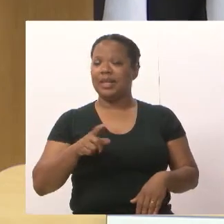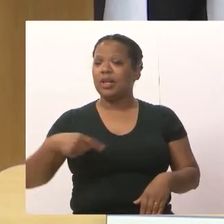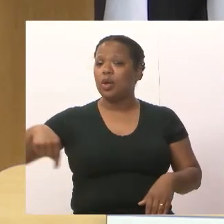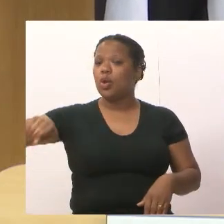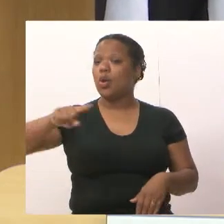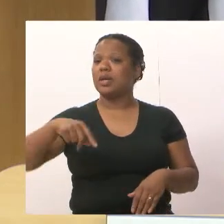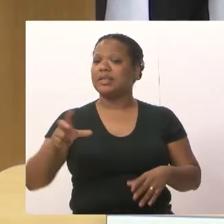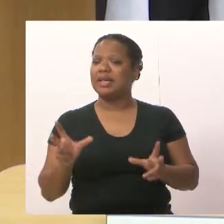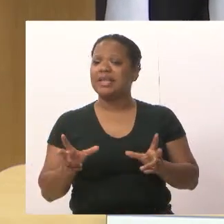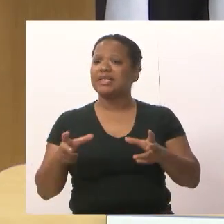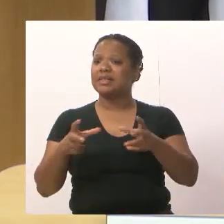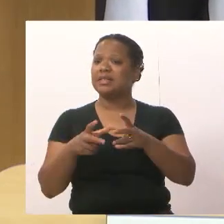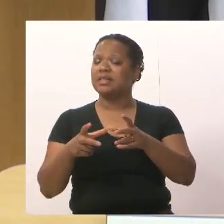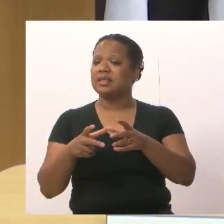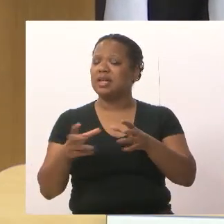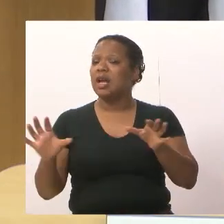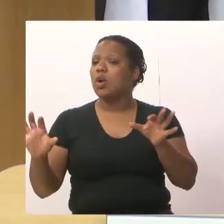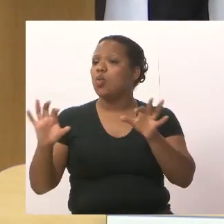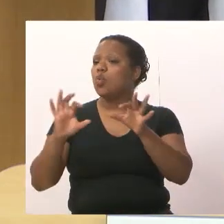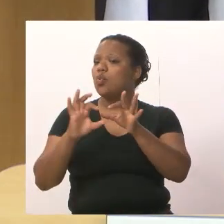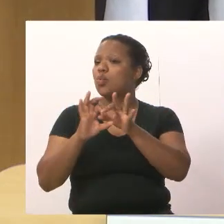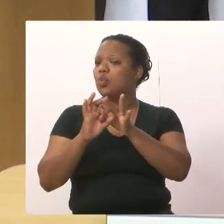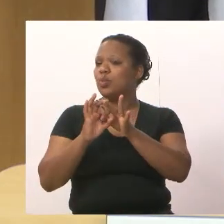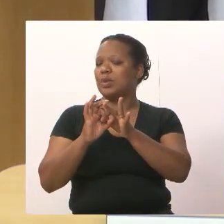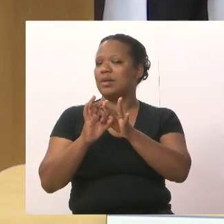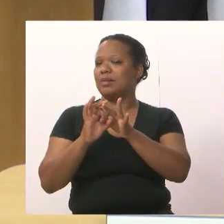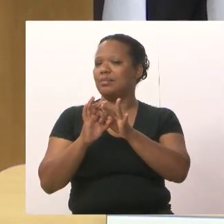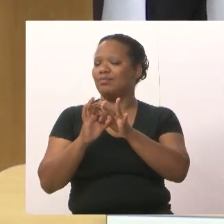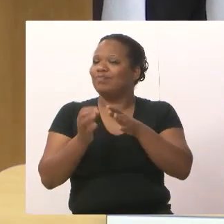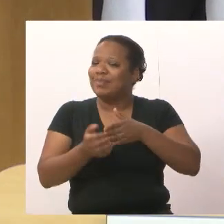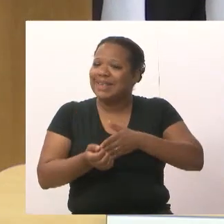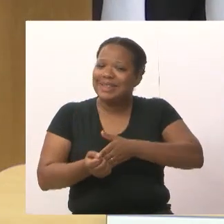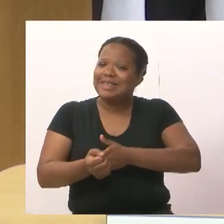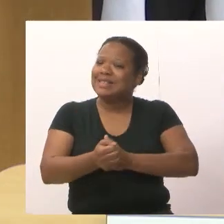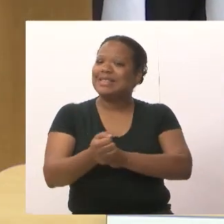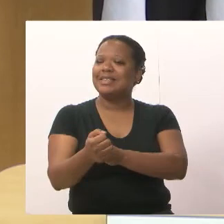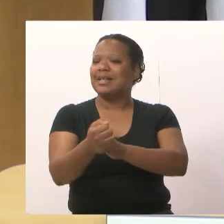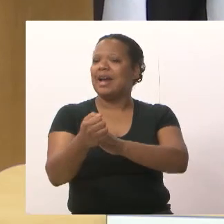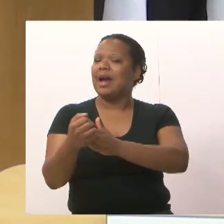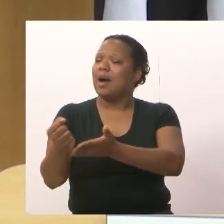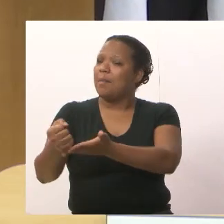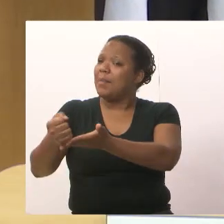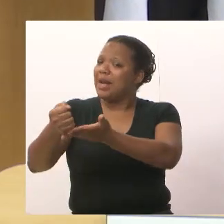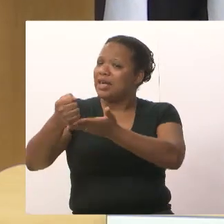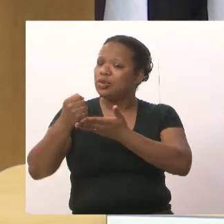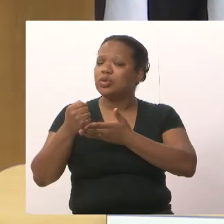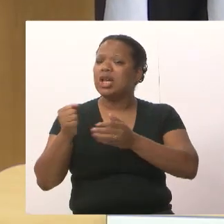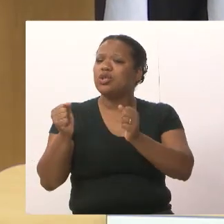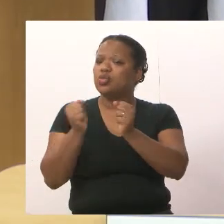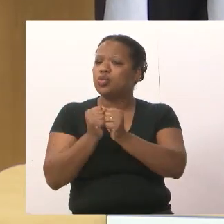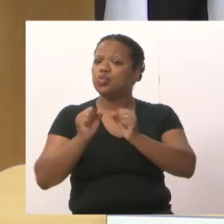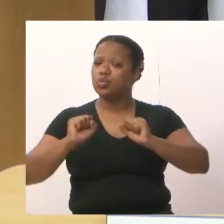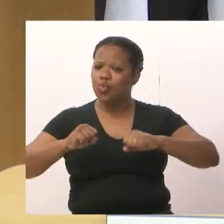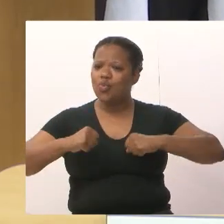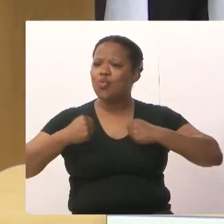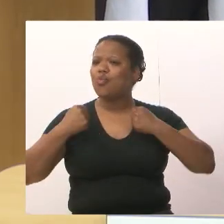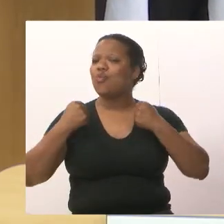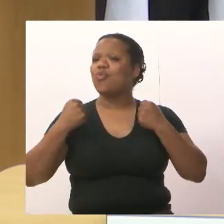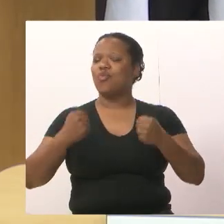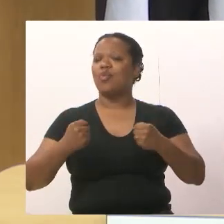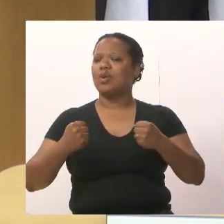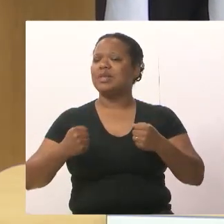una a gente a dirigir esse carro. A gente gostaria de estar somando forças para poder